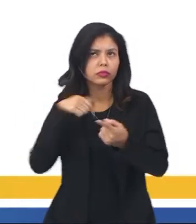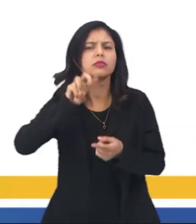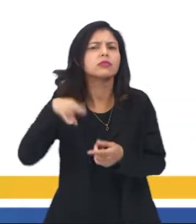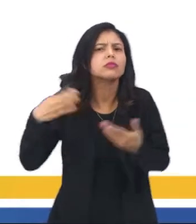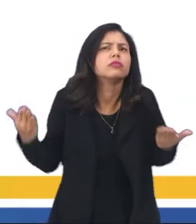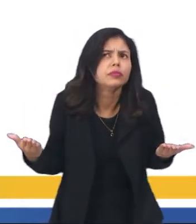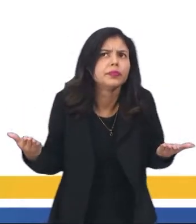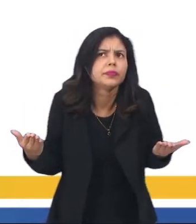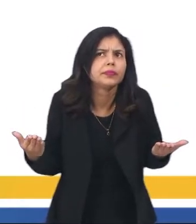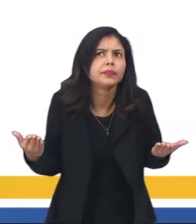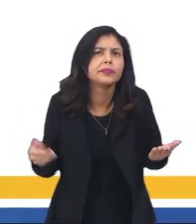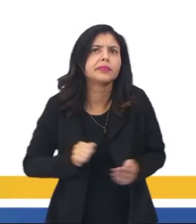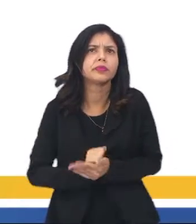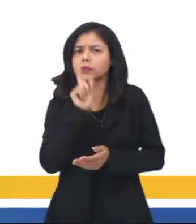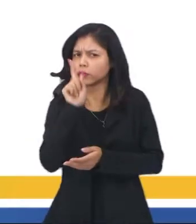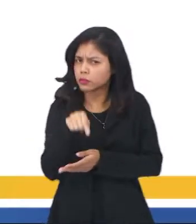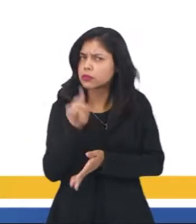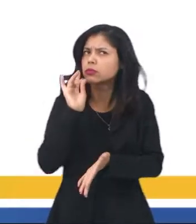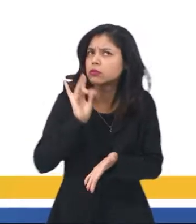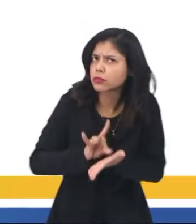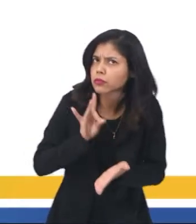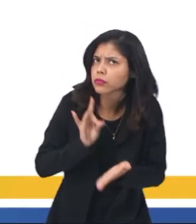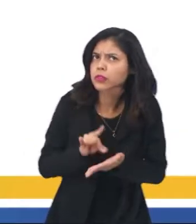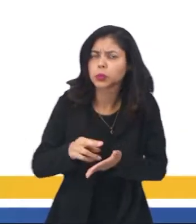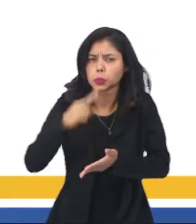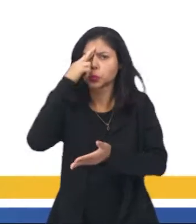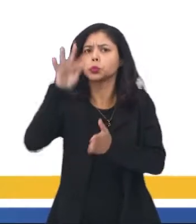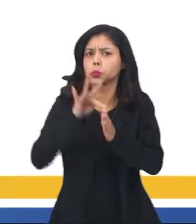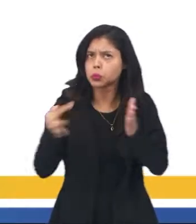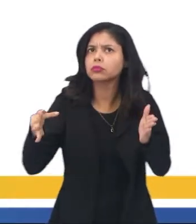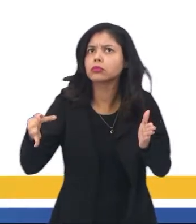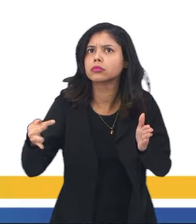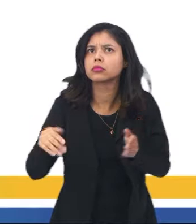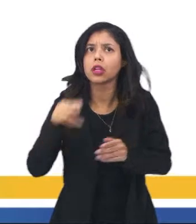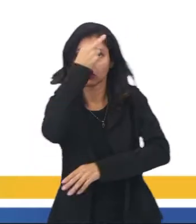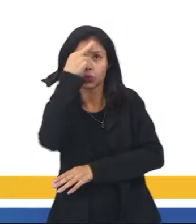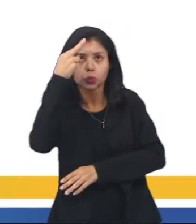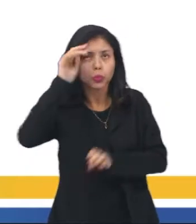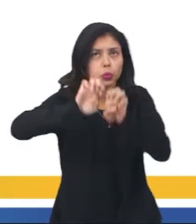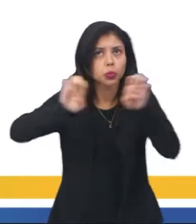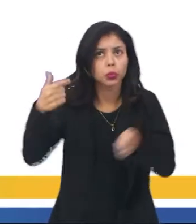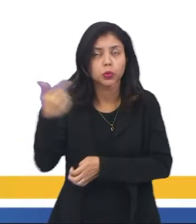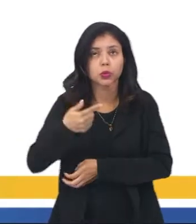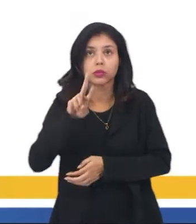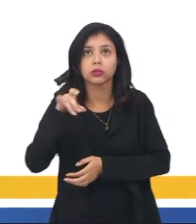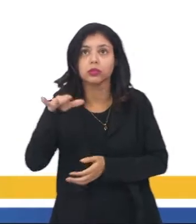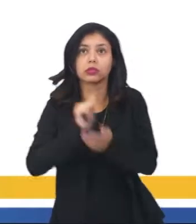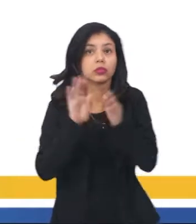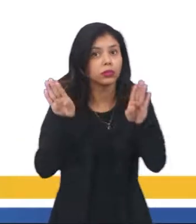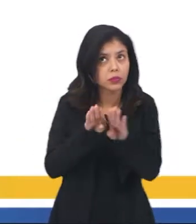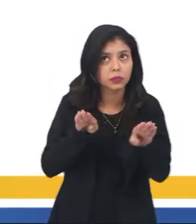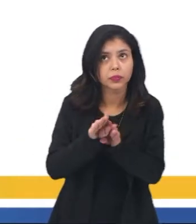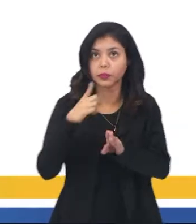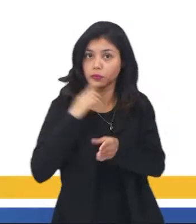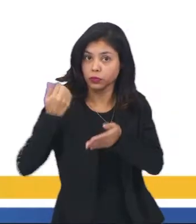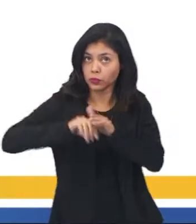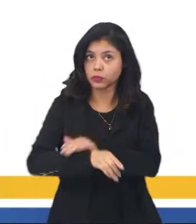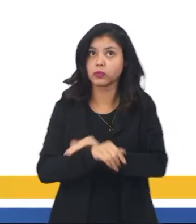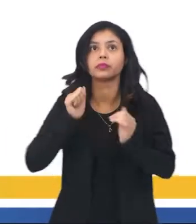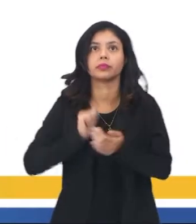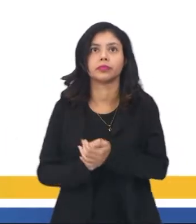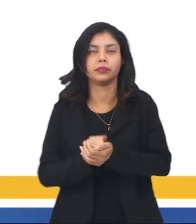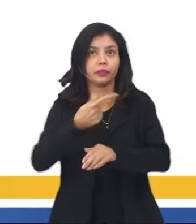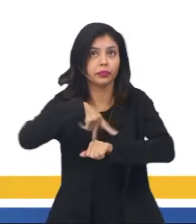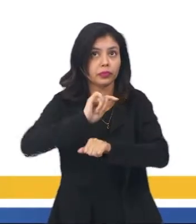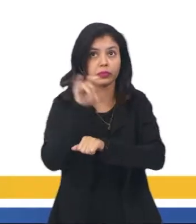foi Bhaskara? Será que ele realmente é dono da fórmula? A história das equações de segundo grau também tem suas raízes em